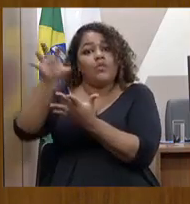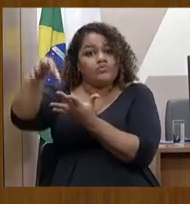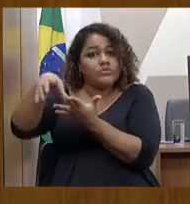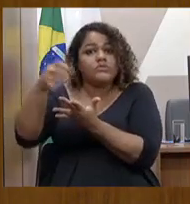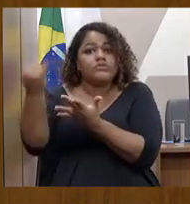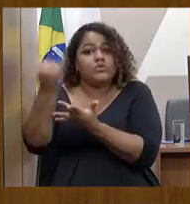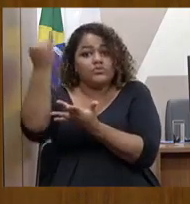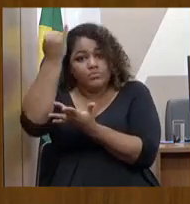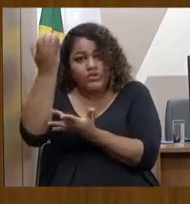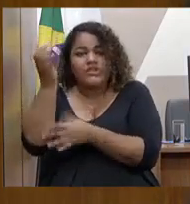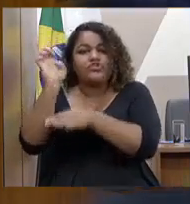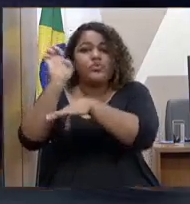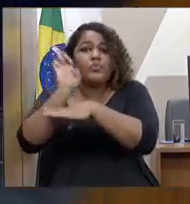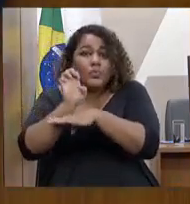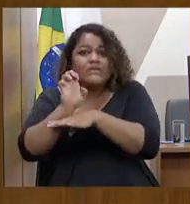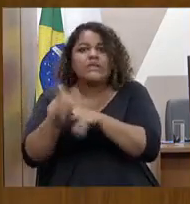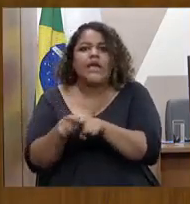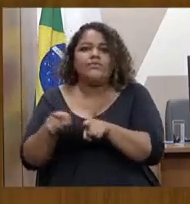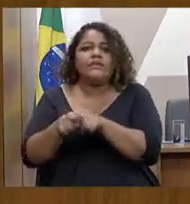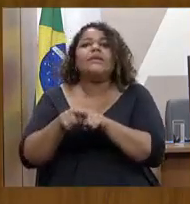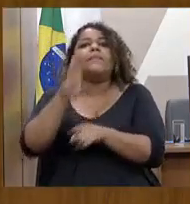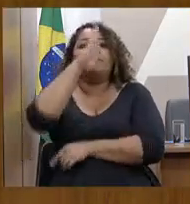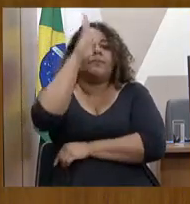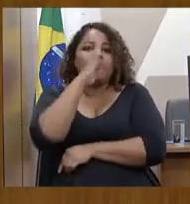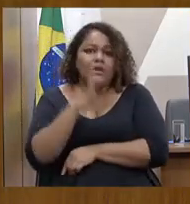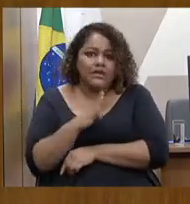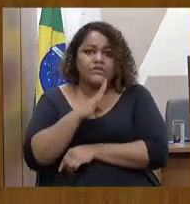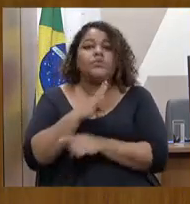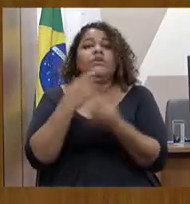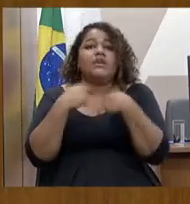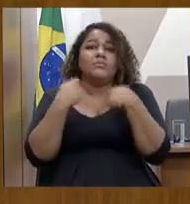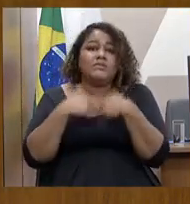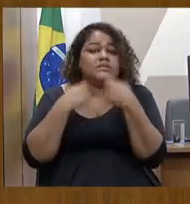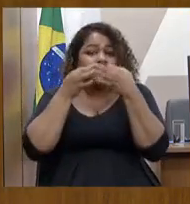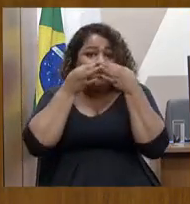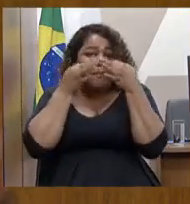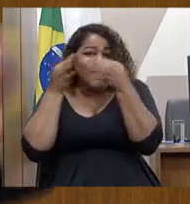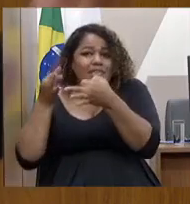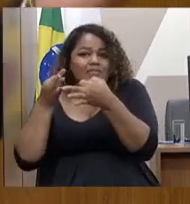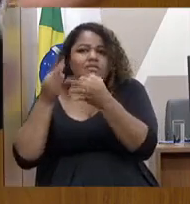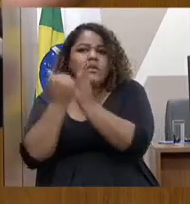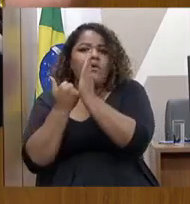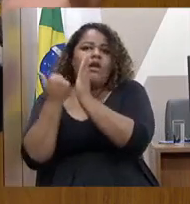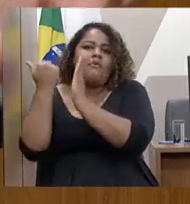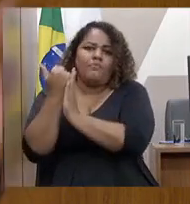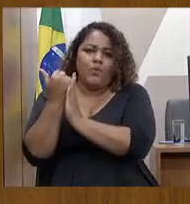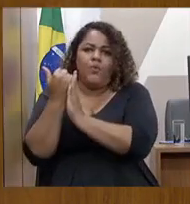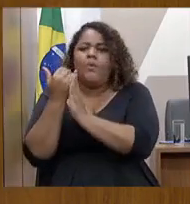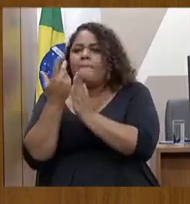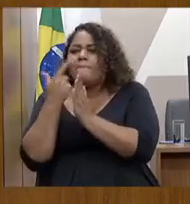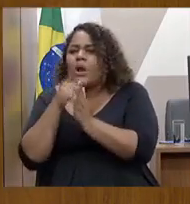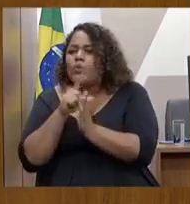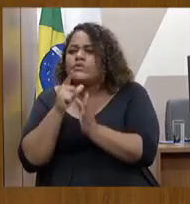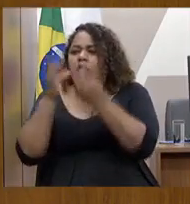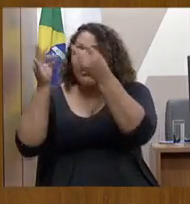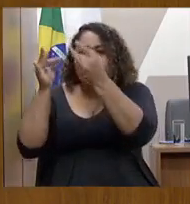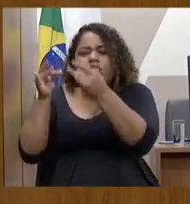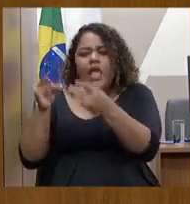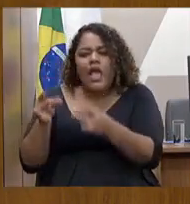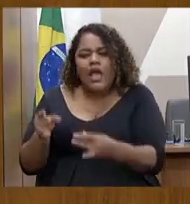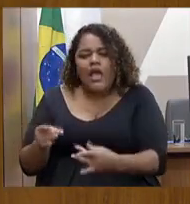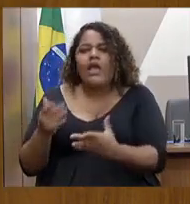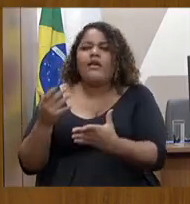a nível nacional e por isso demanda uma atenção maior para esses dados aqui em relação